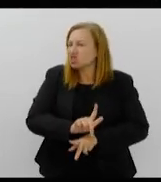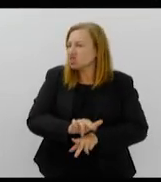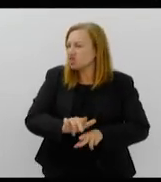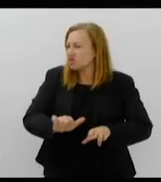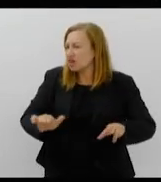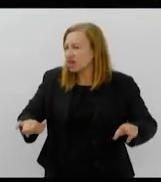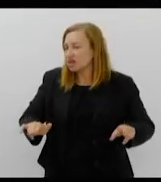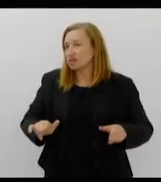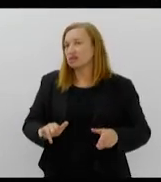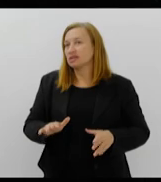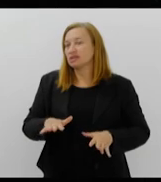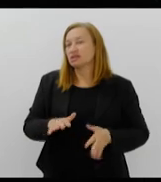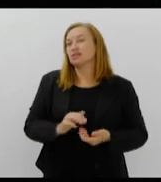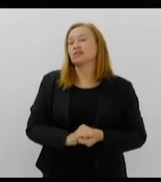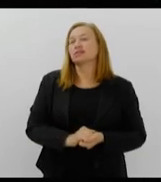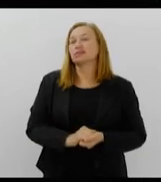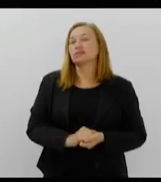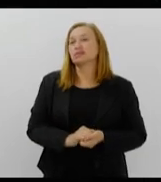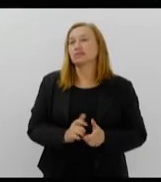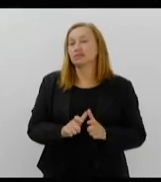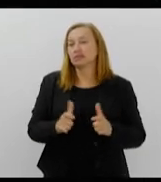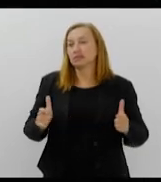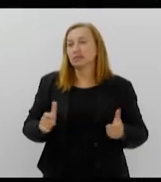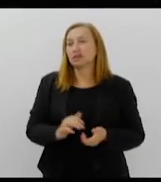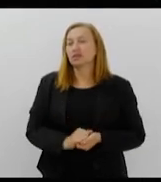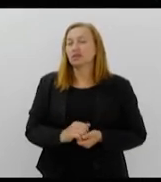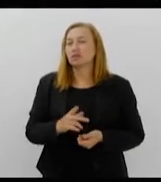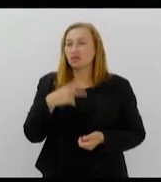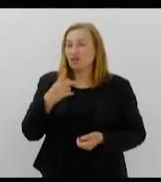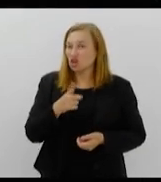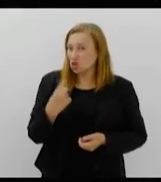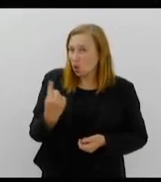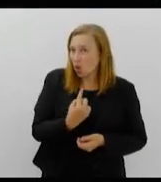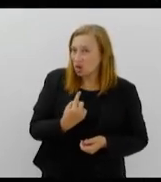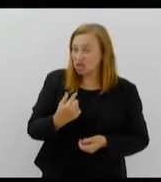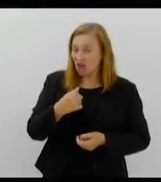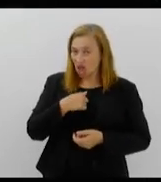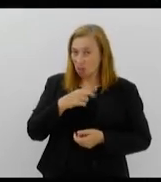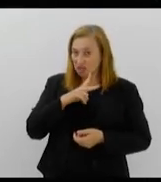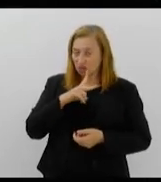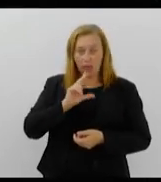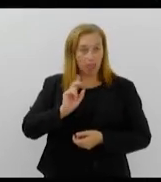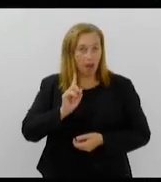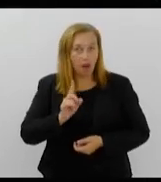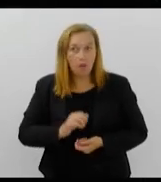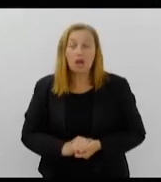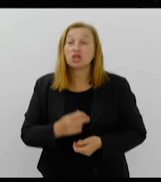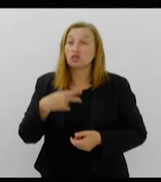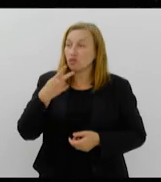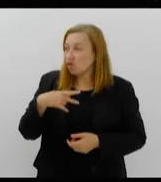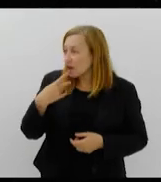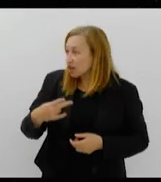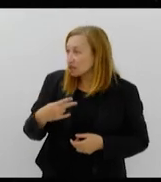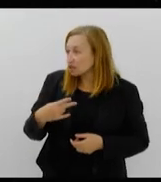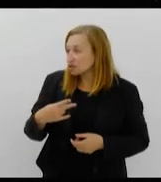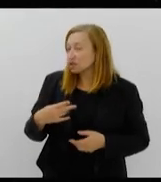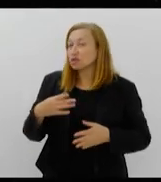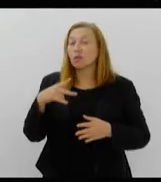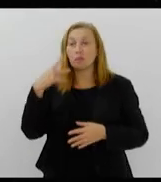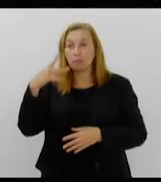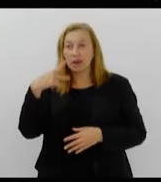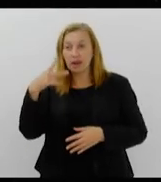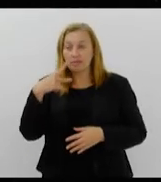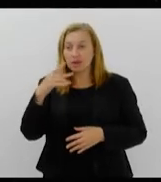diversas formas. E, quando digo nós, não sou eu em particular, estou dizendo o